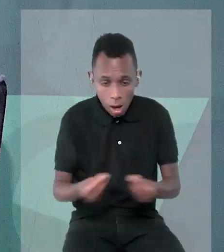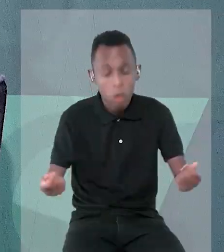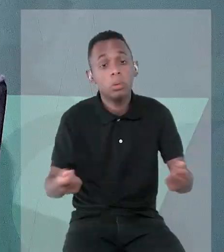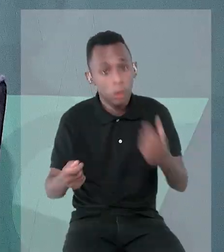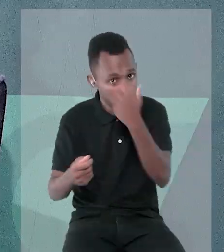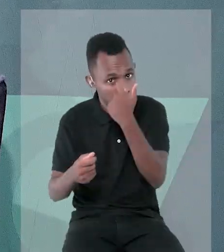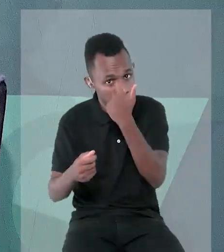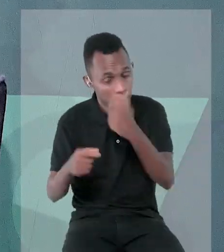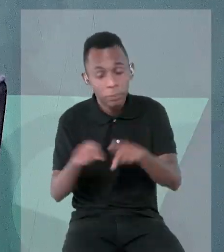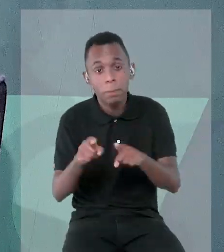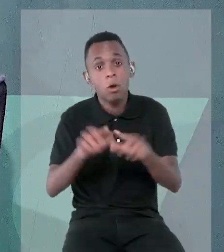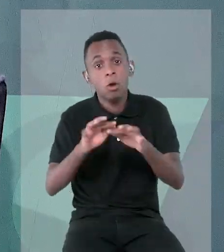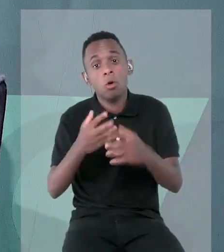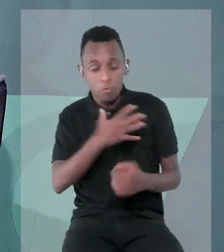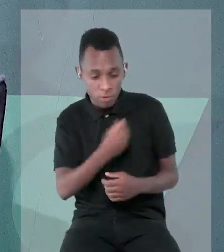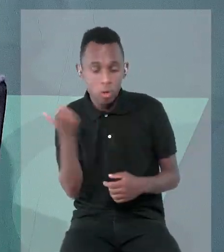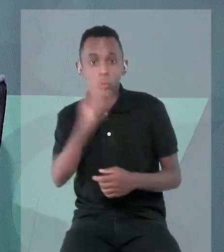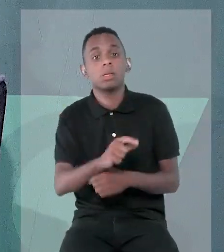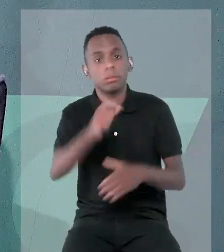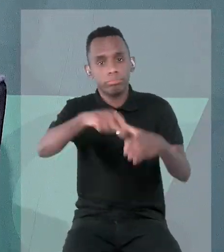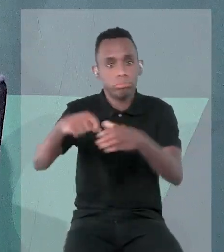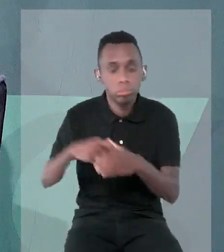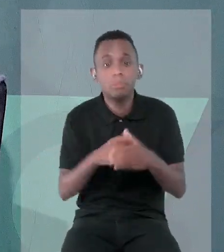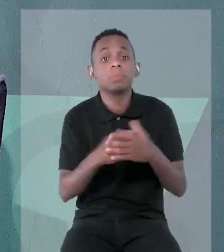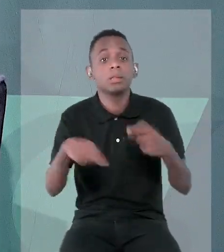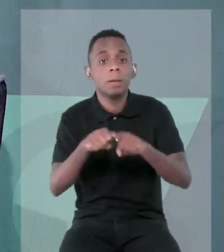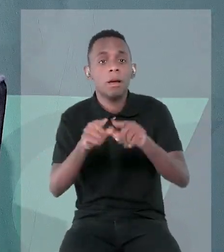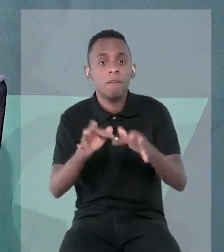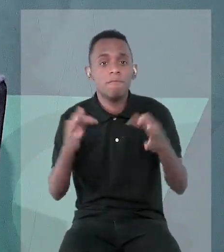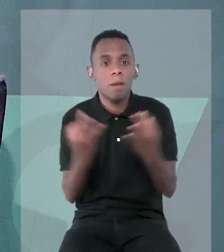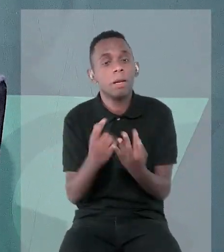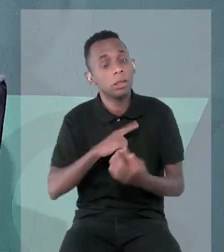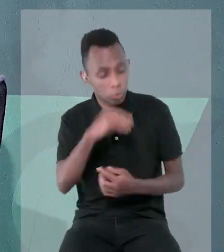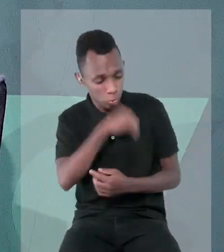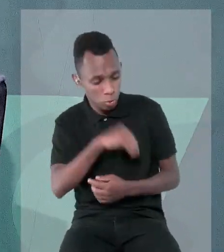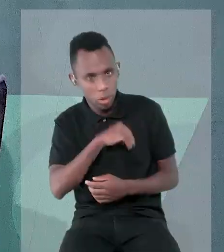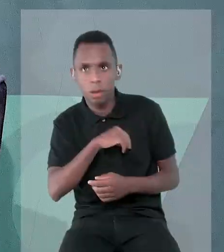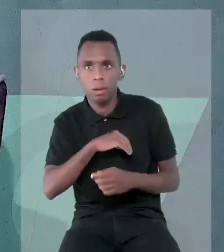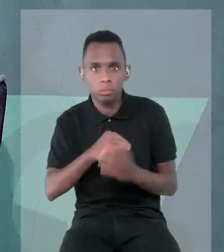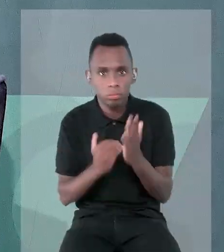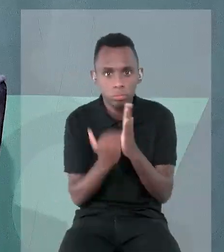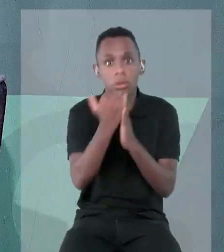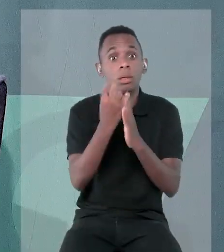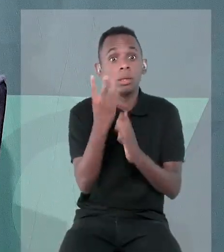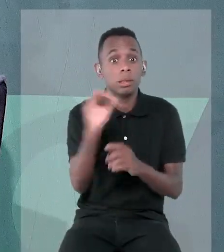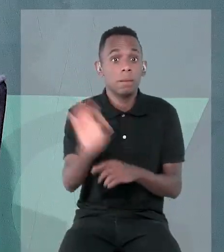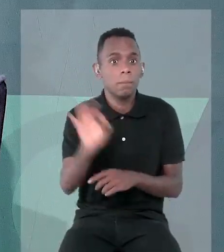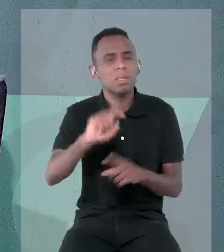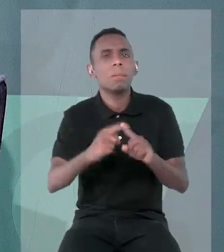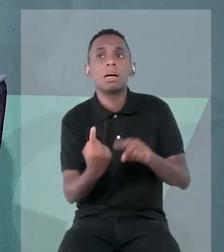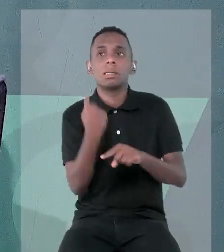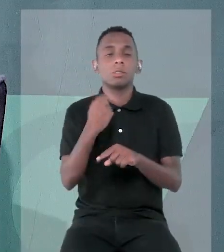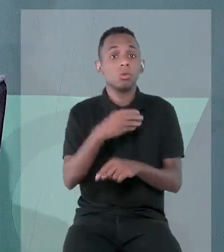filhos também conseguem plantar, os avós vêm morar, a própria família tem uma renda que aumenta de até 30%, mas o filho que não tinha